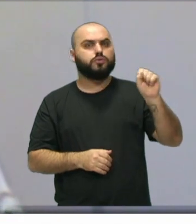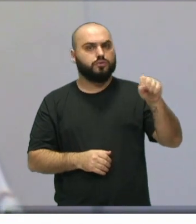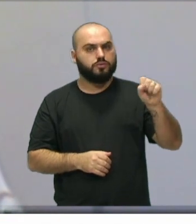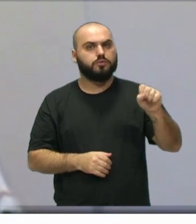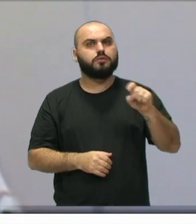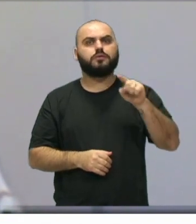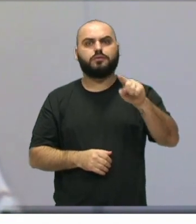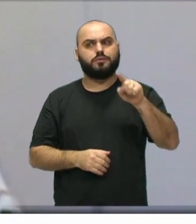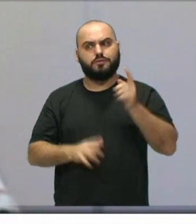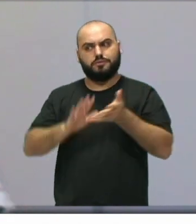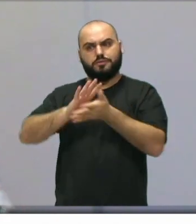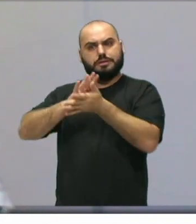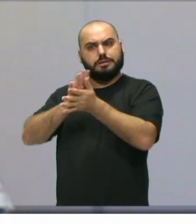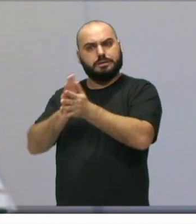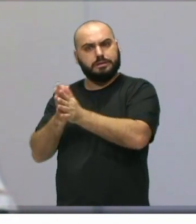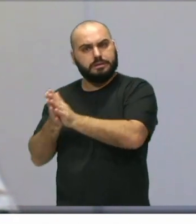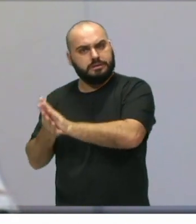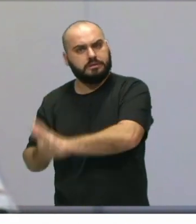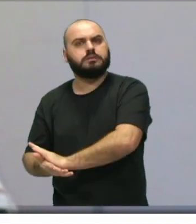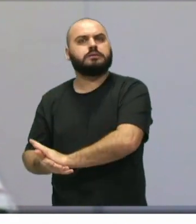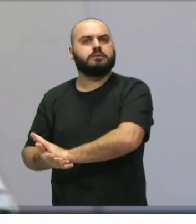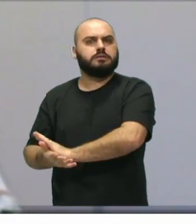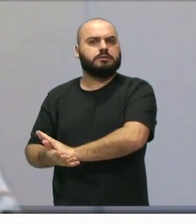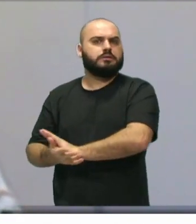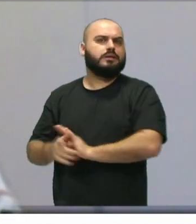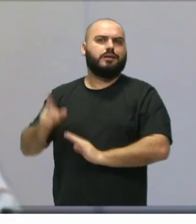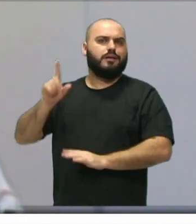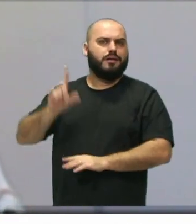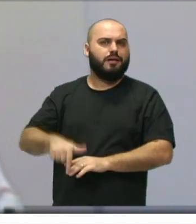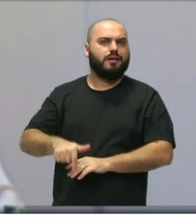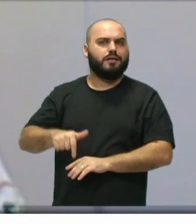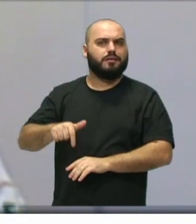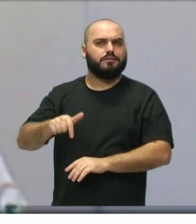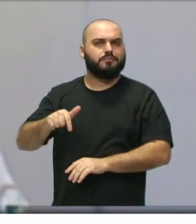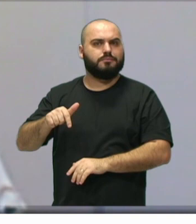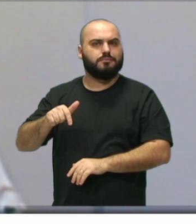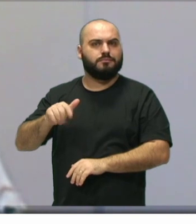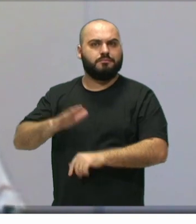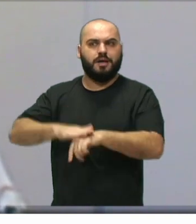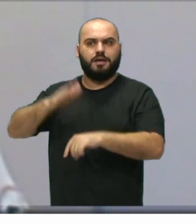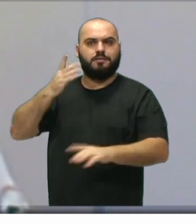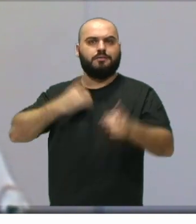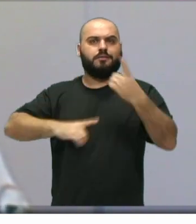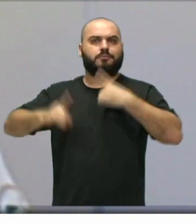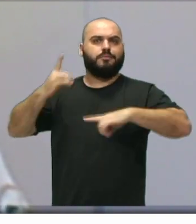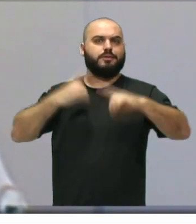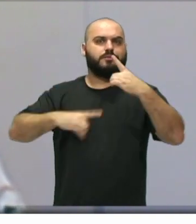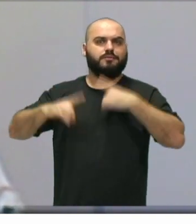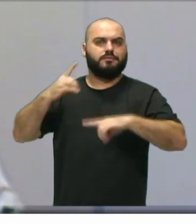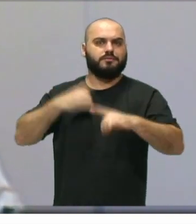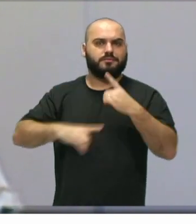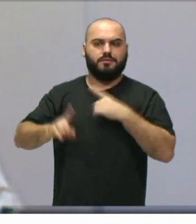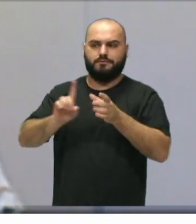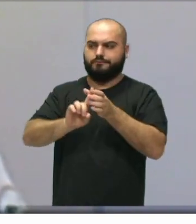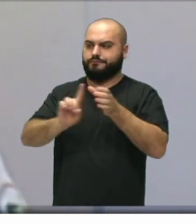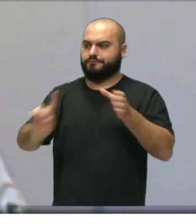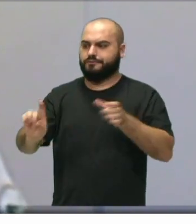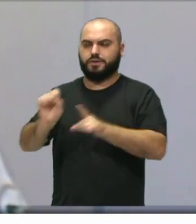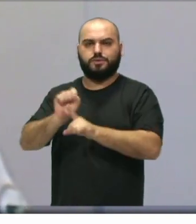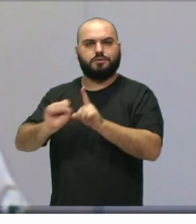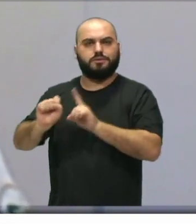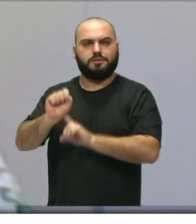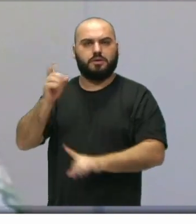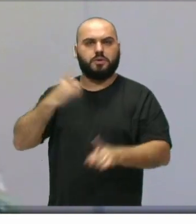é massacrante, é torturante, e isso é o que leva ao aumento da depressão, ao aumento do isolamento social.